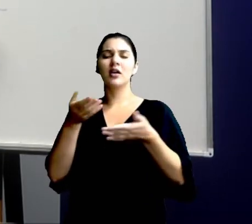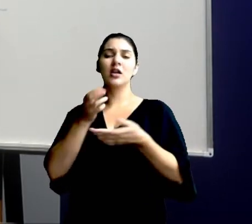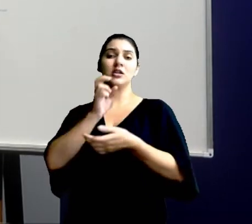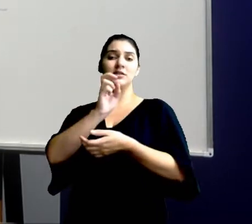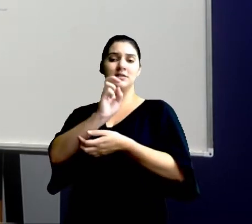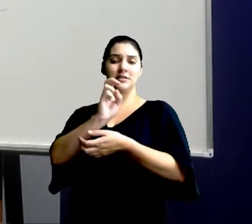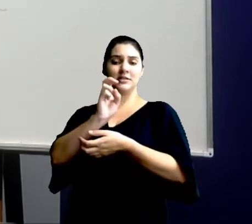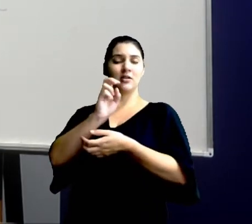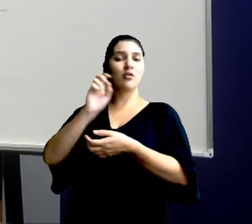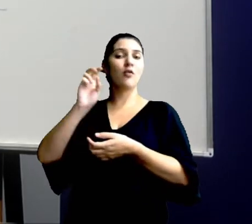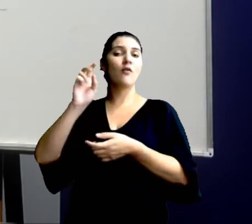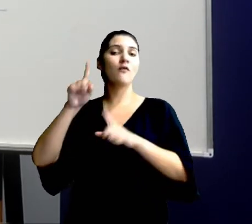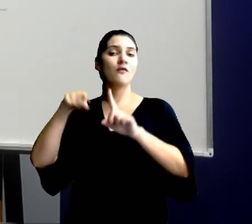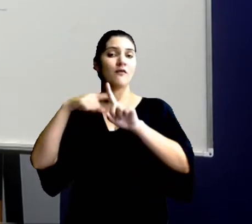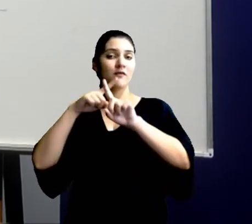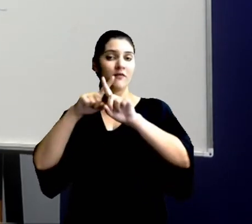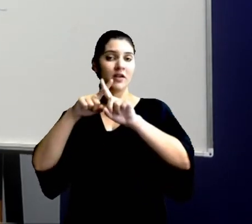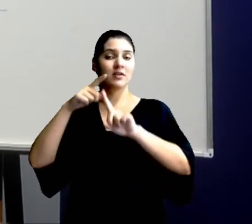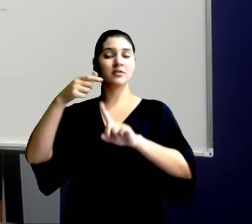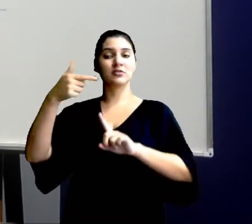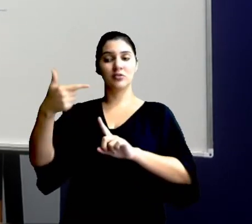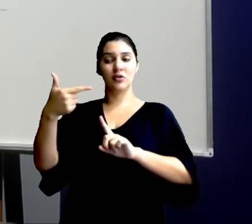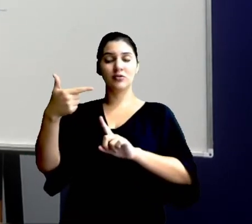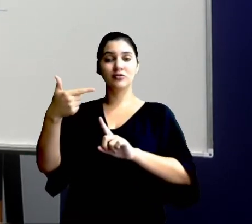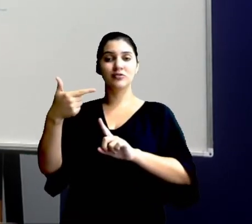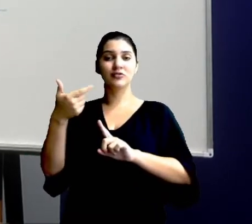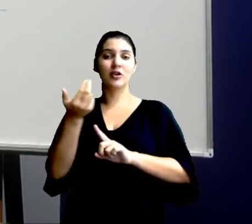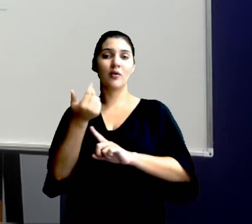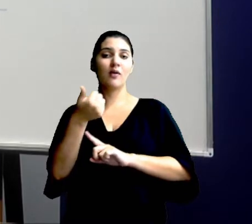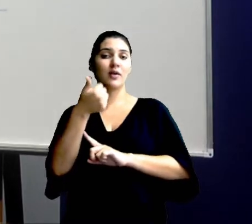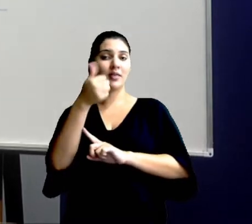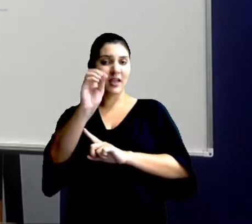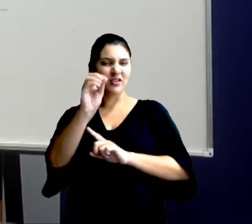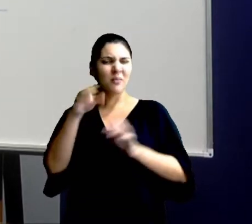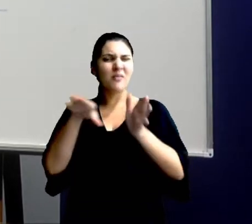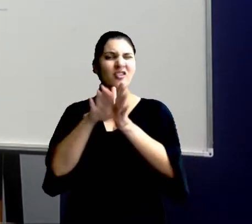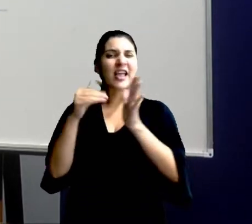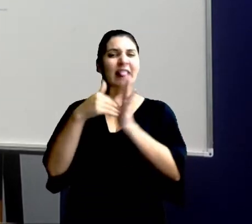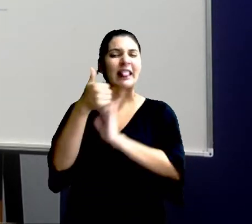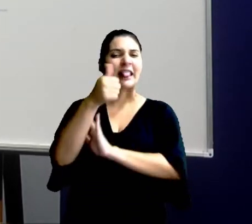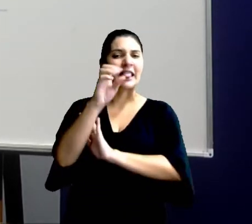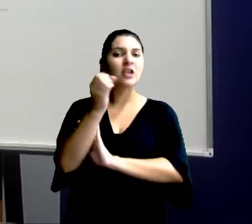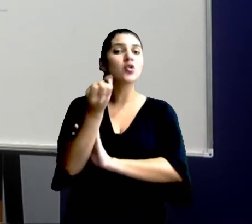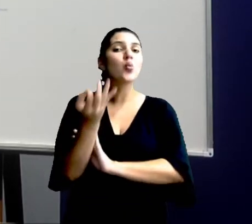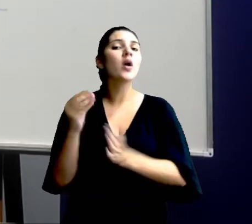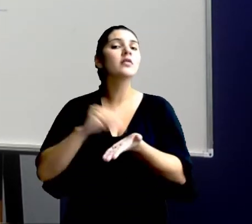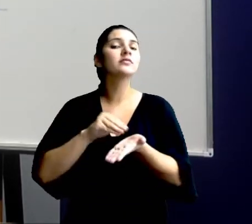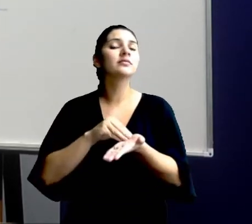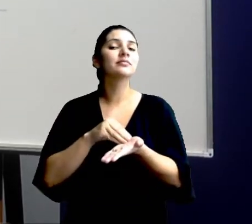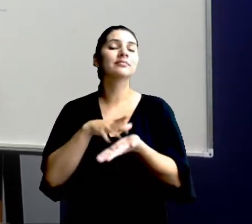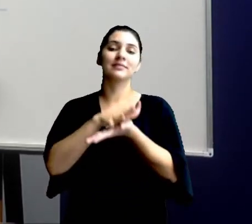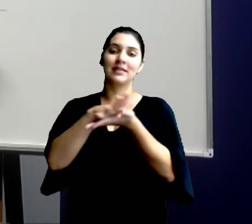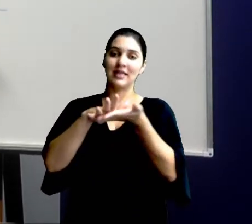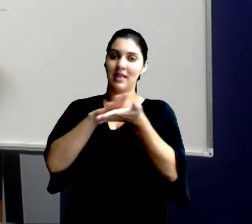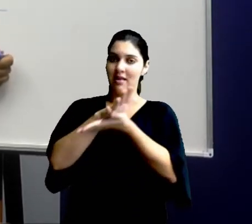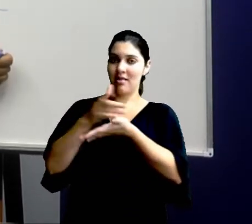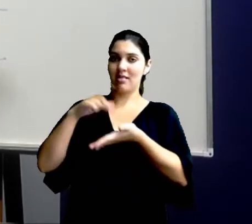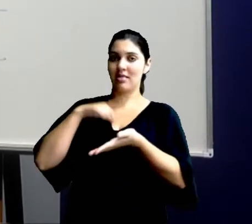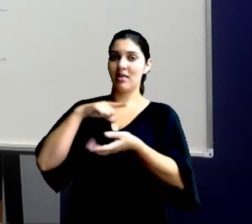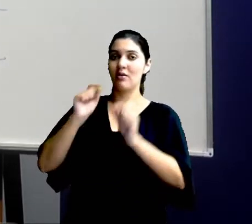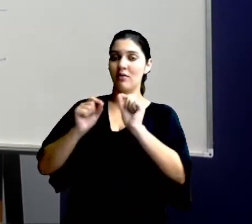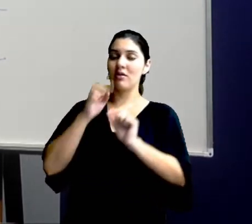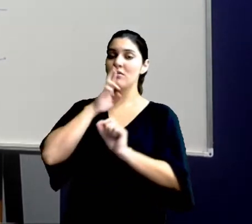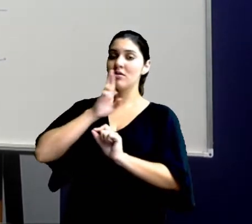5 vezes 2, 10. Para 10, nada. Então, eu tenho aqui o meu resultado, que